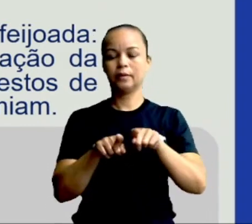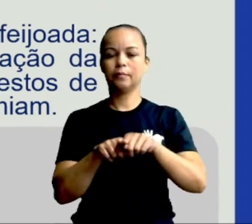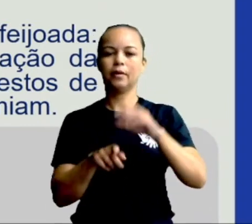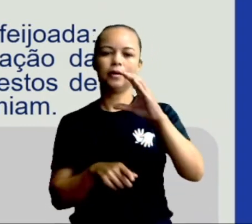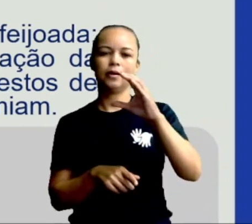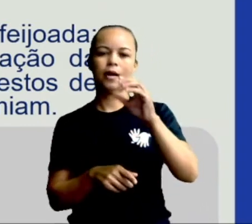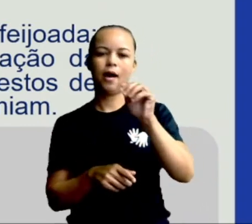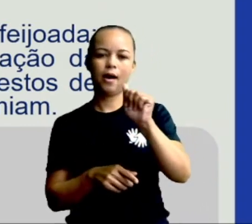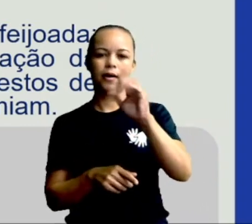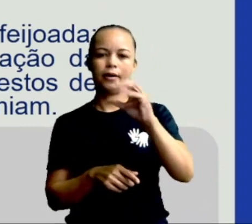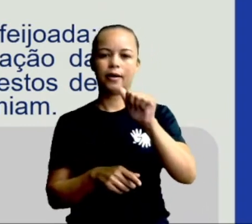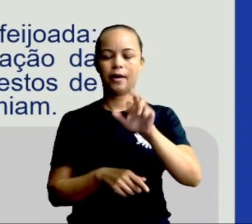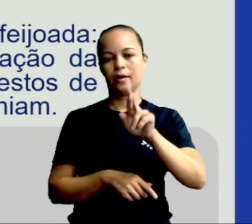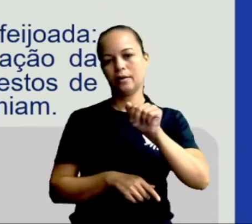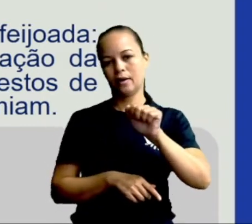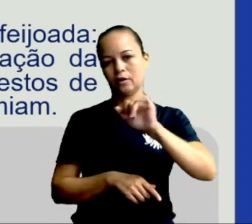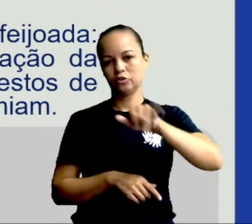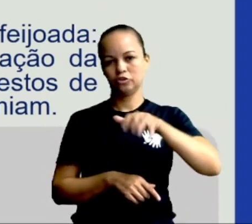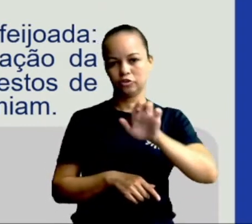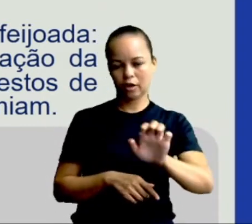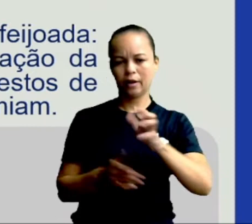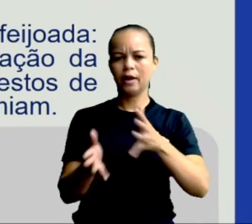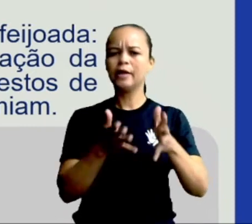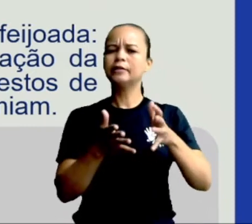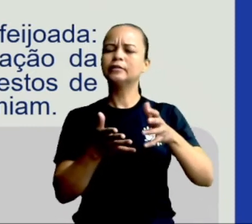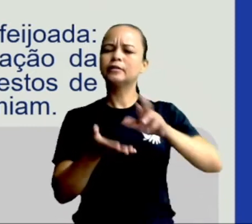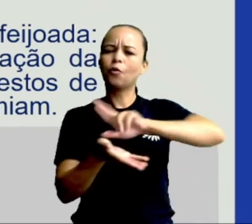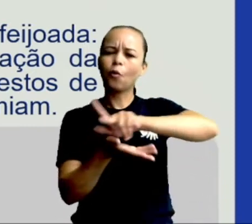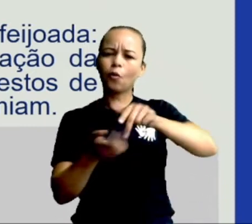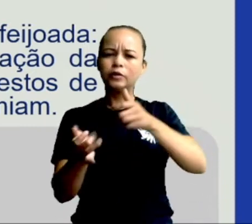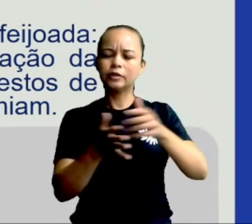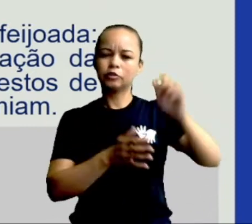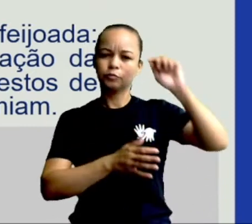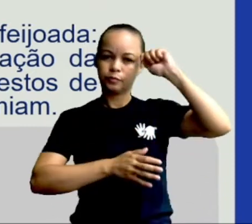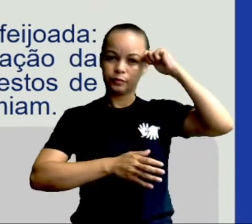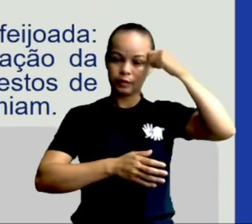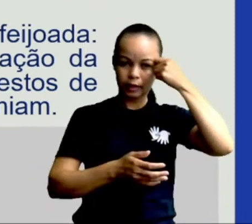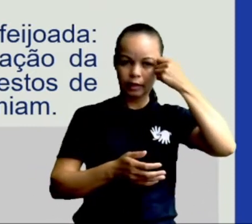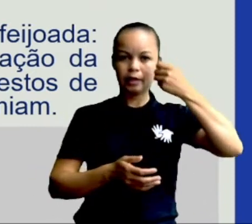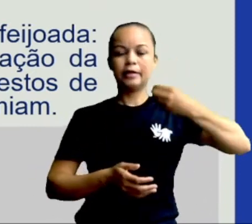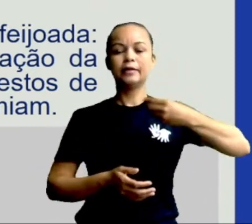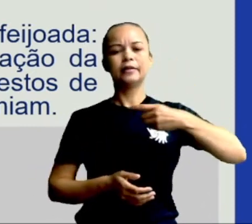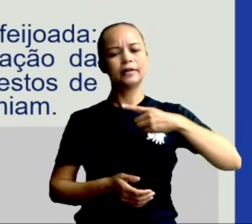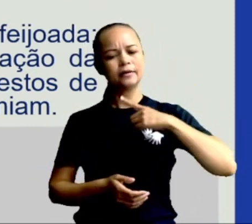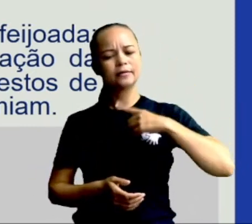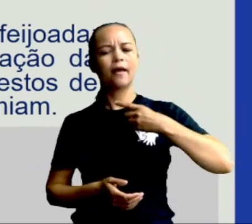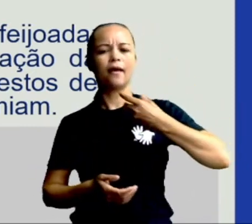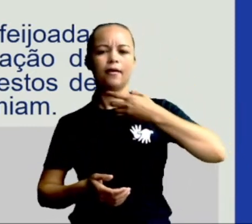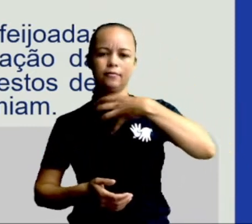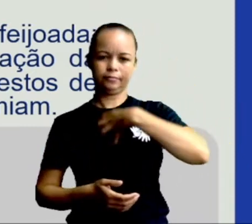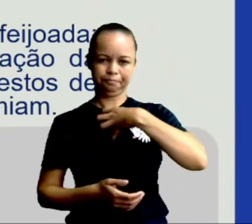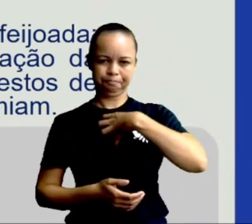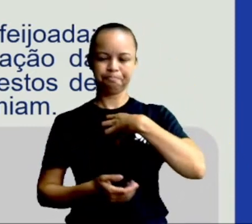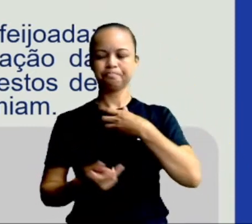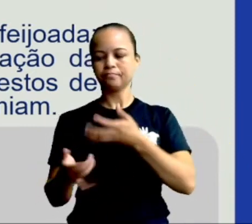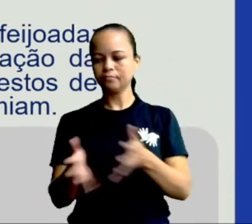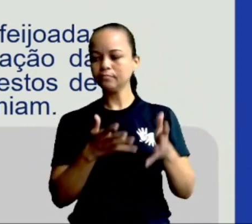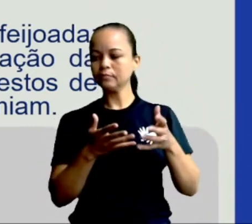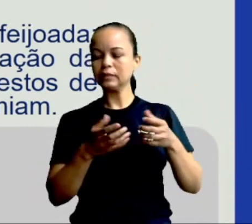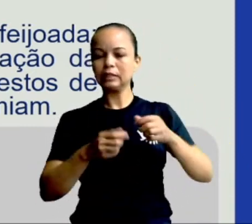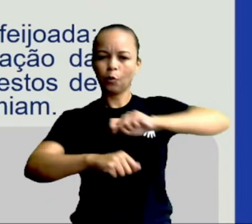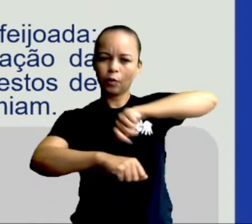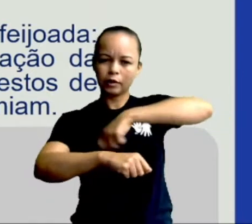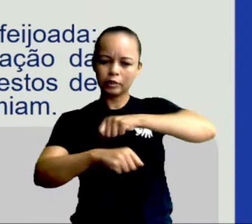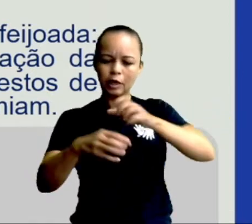que são de origem de povos africanos, tá? Então, as panelas de barro que a gente cozinha e que também as pessoas das religiões